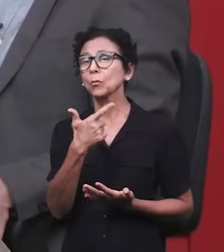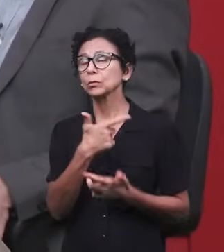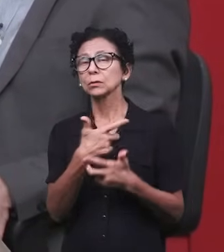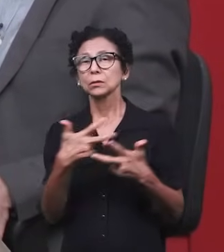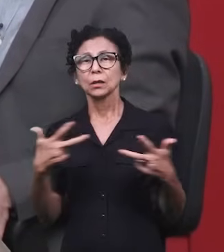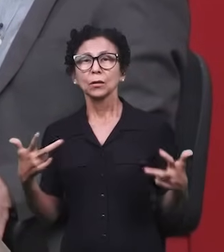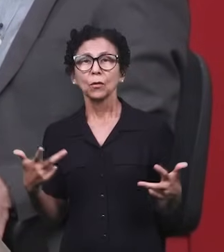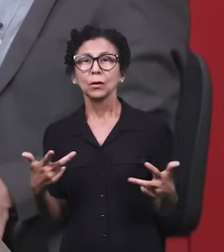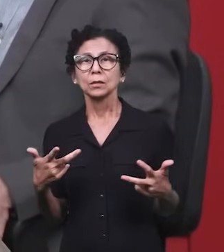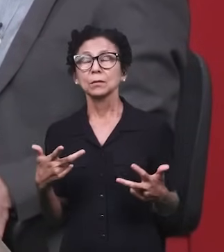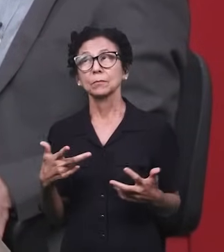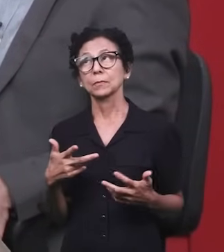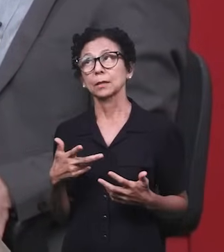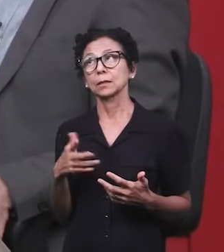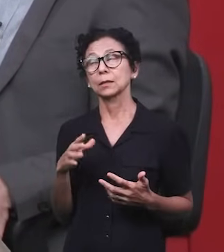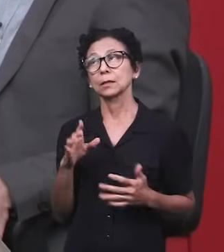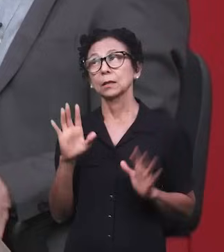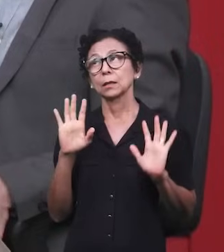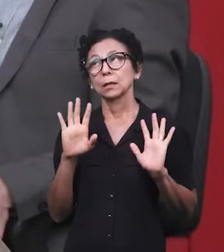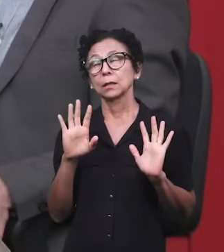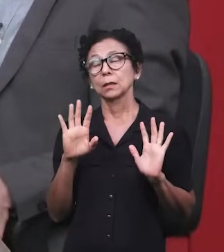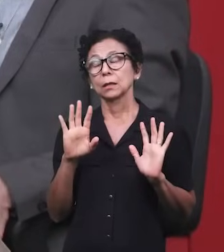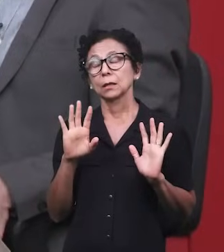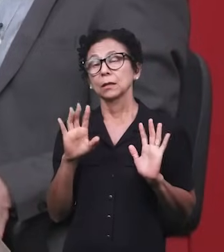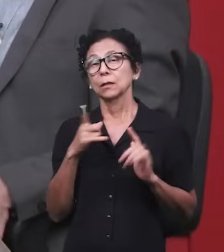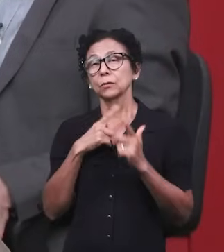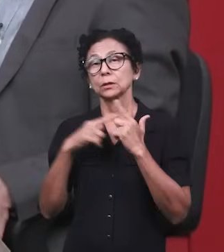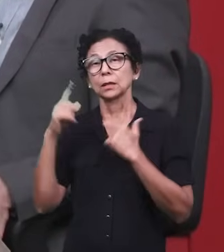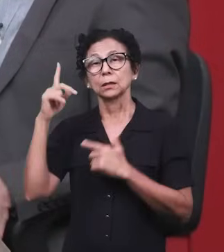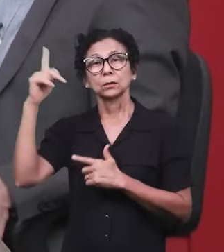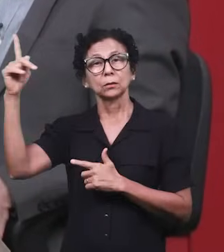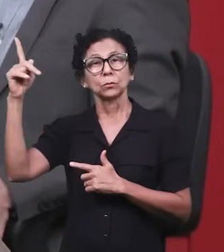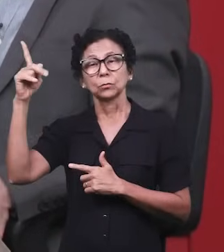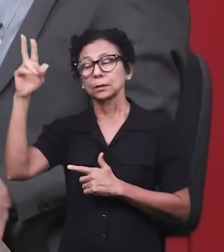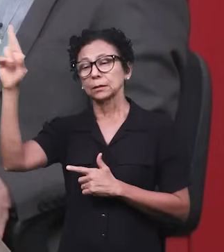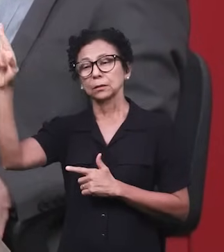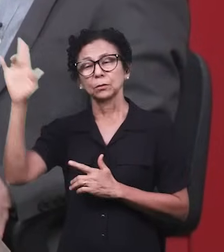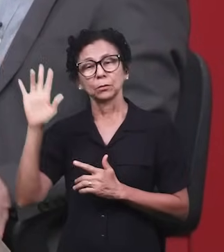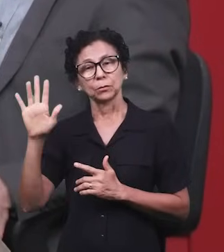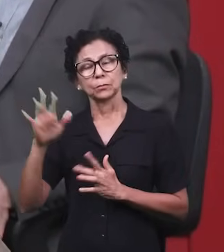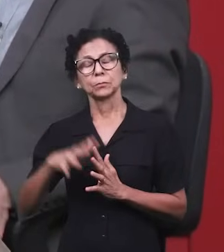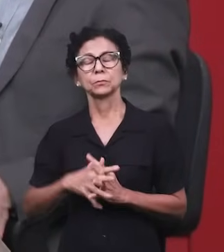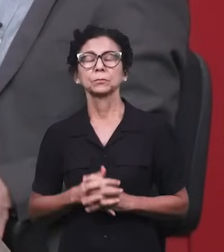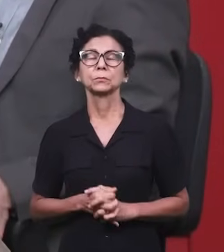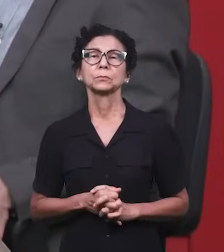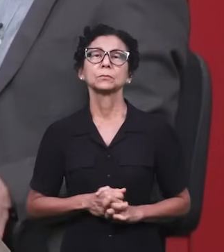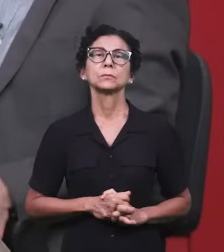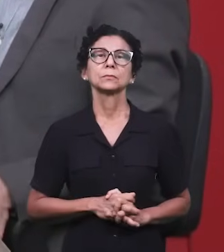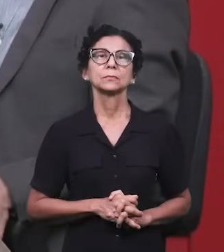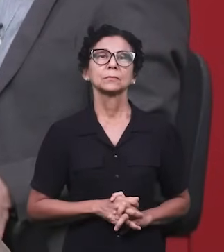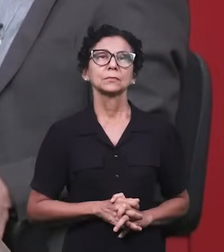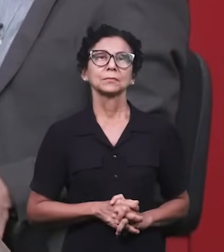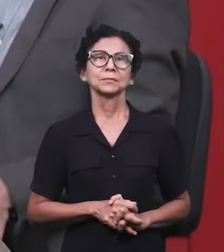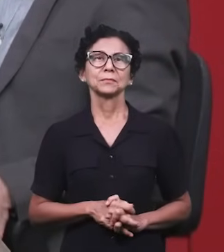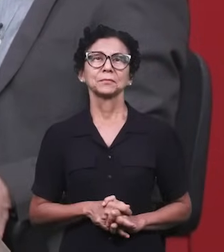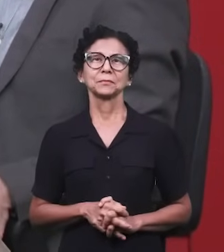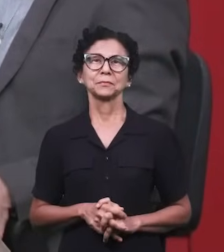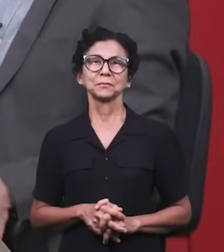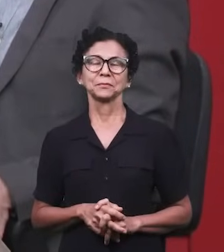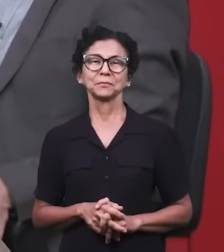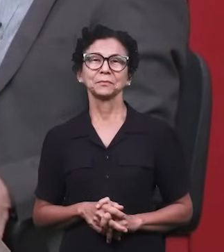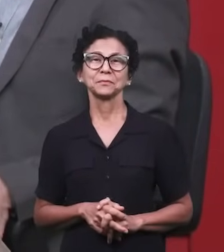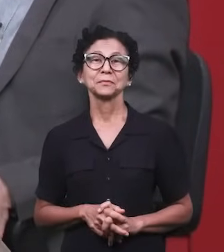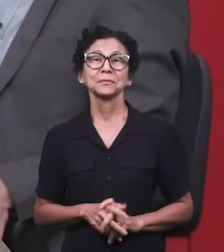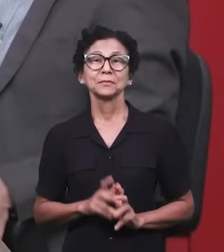né? Então, esse é um aspecto. E o resultado dela é que o Senhor, além de abrir a madre de Ana, ainda deu